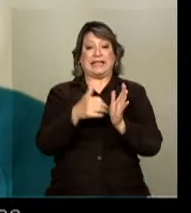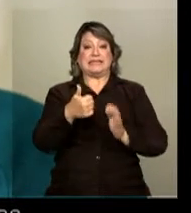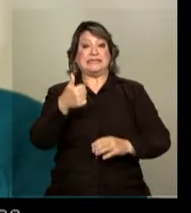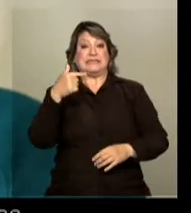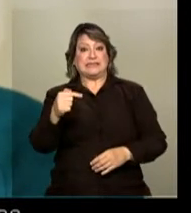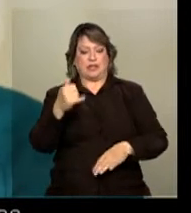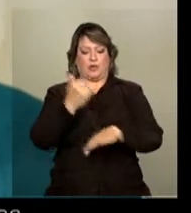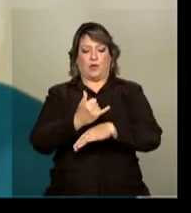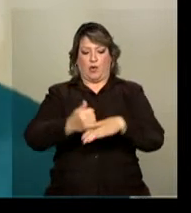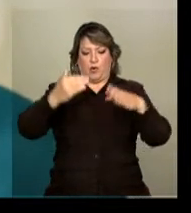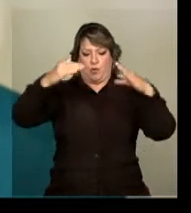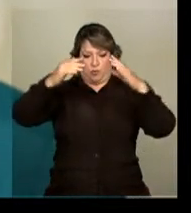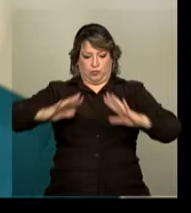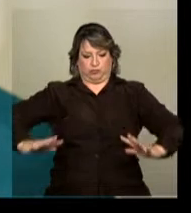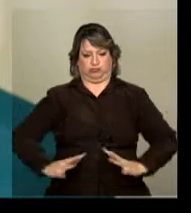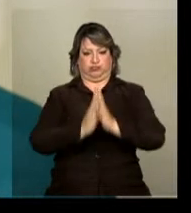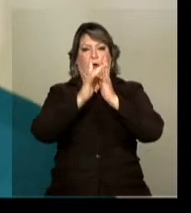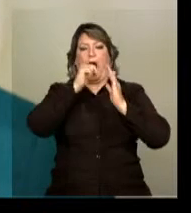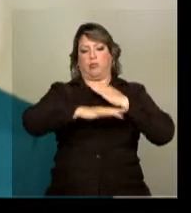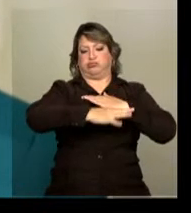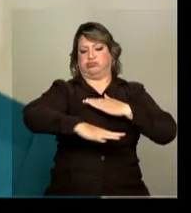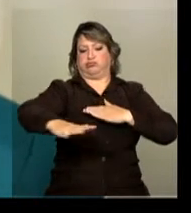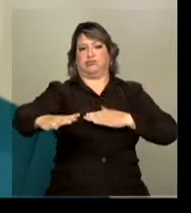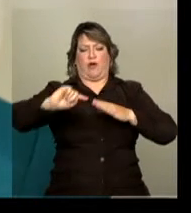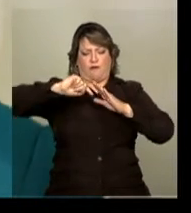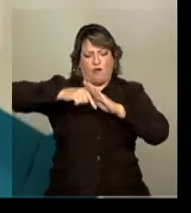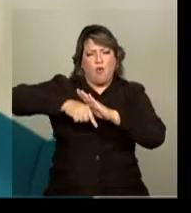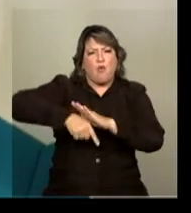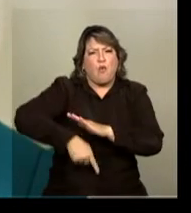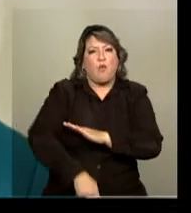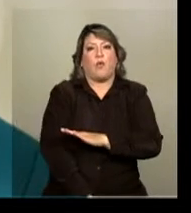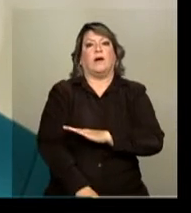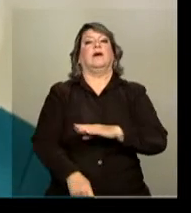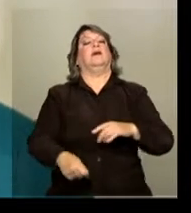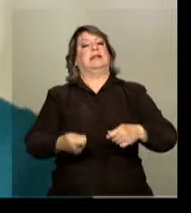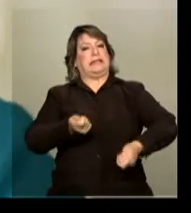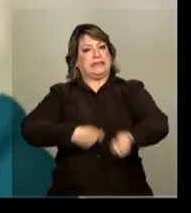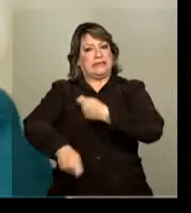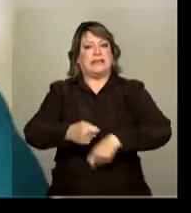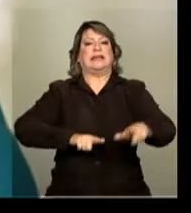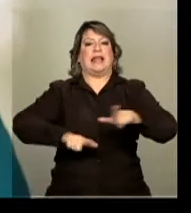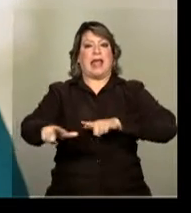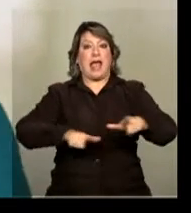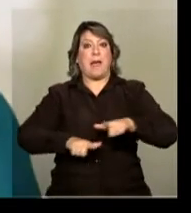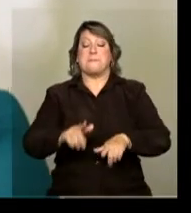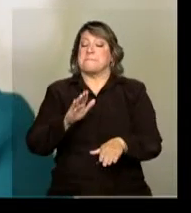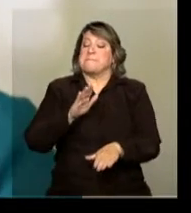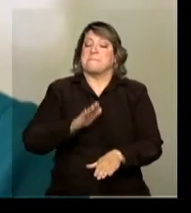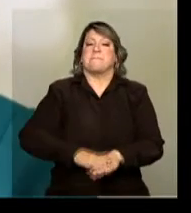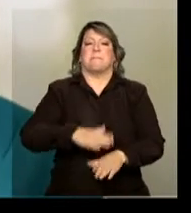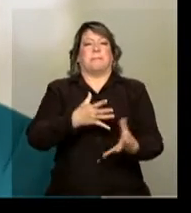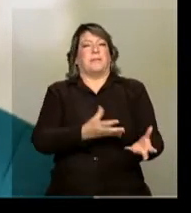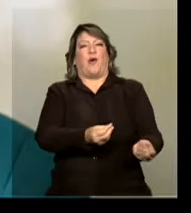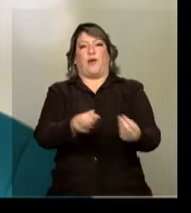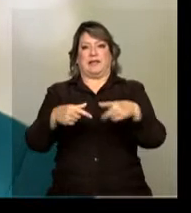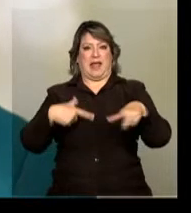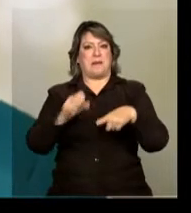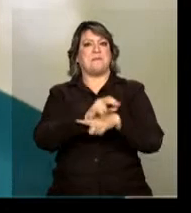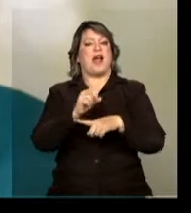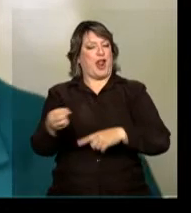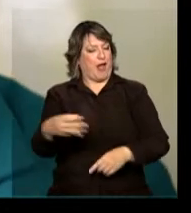plataformas assim vamos estimular toda a cadeia produtiva e gerar milhares e milhares de